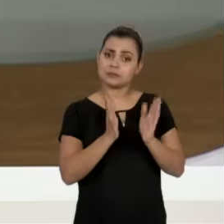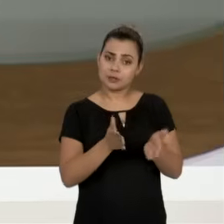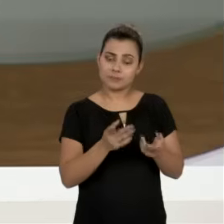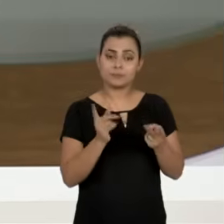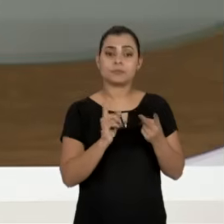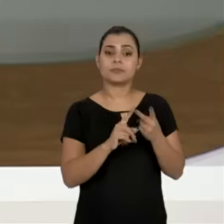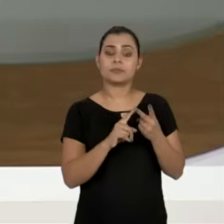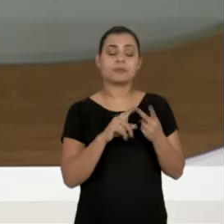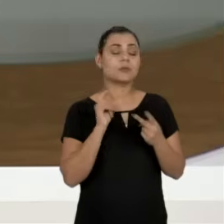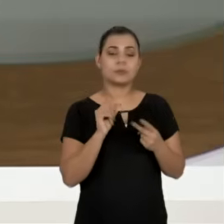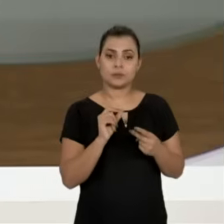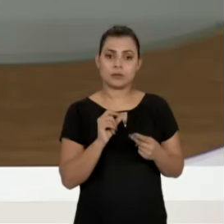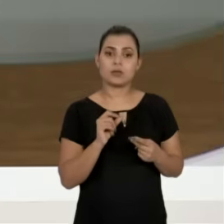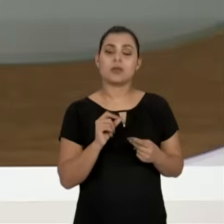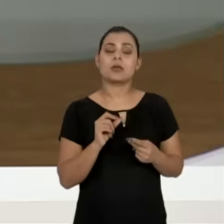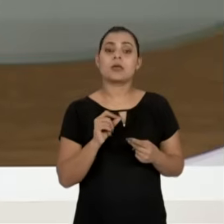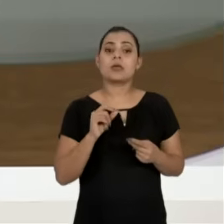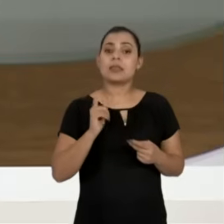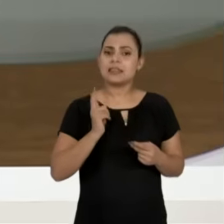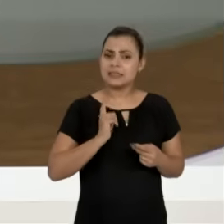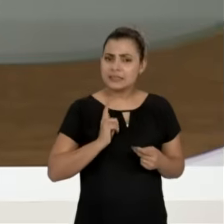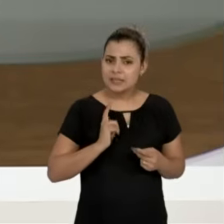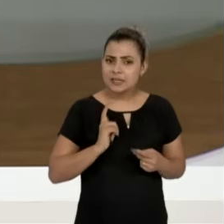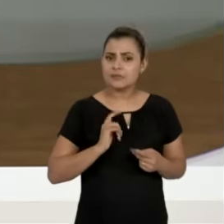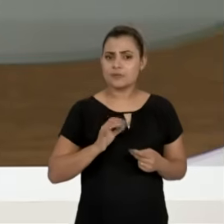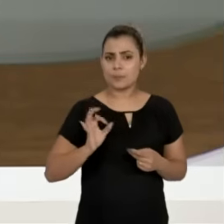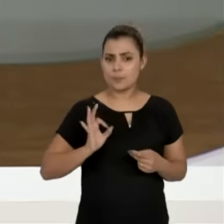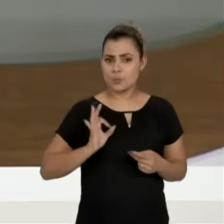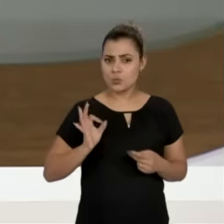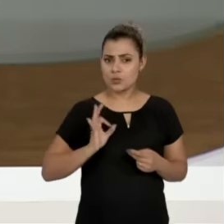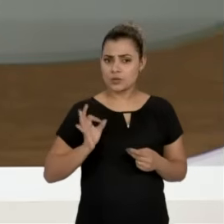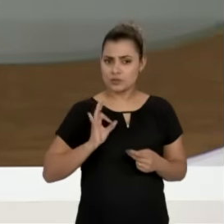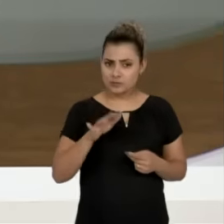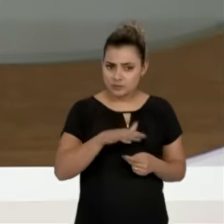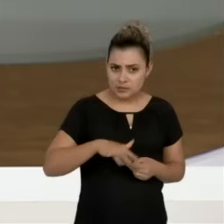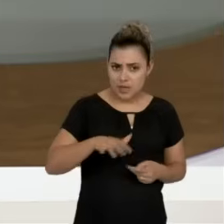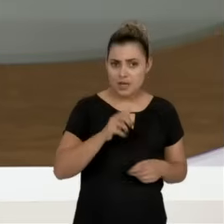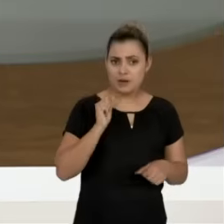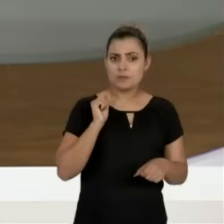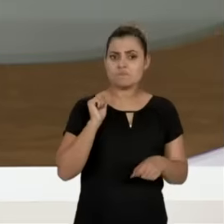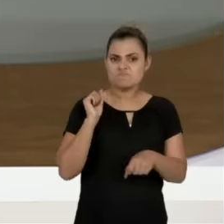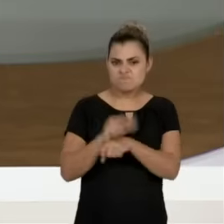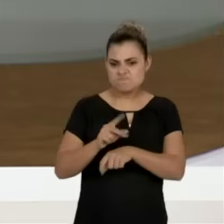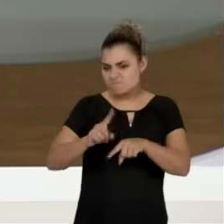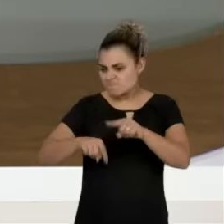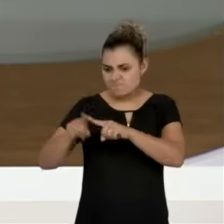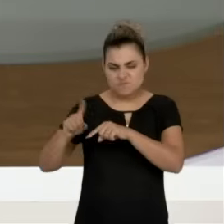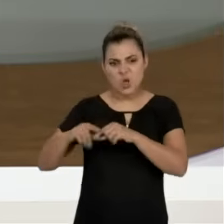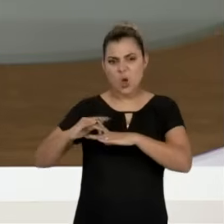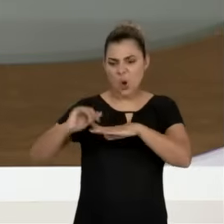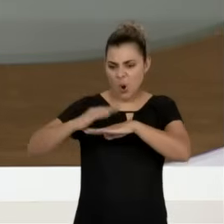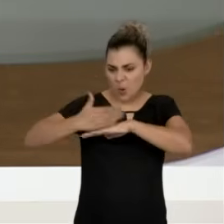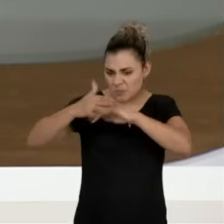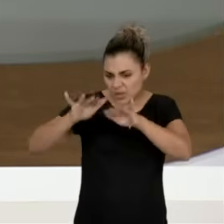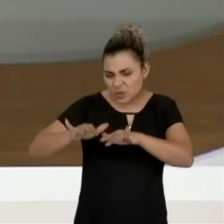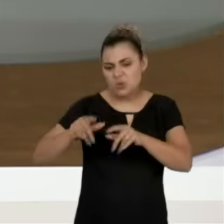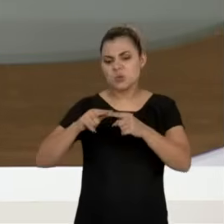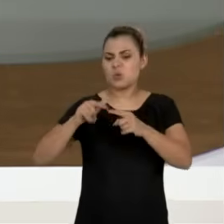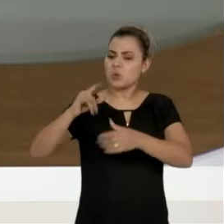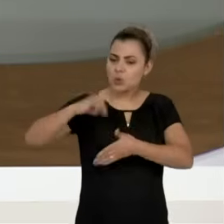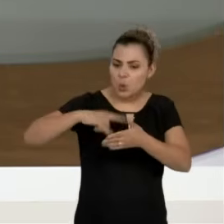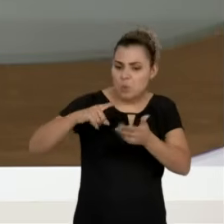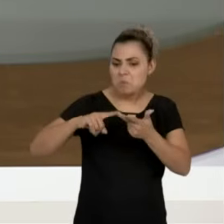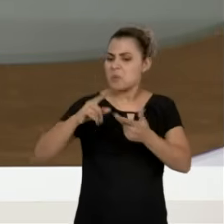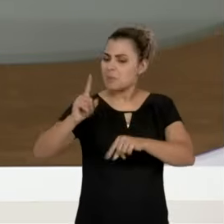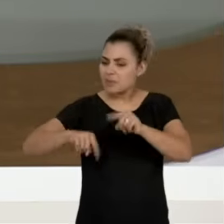segunda coisa houve, depois que a polícia entrou na Saúde e Alegria, tirou os computadores, tirou o material, os